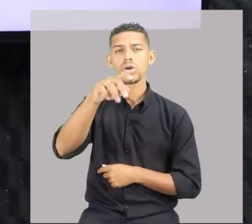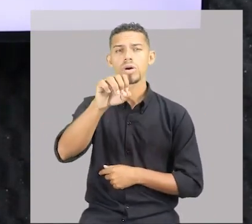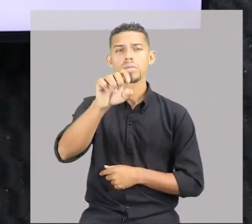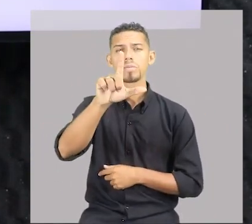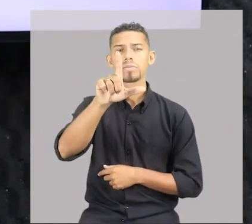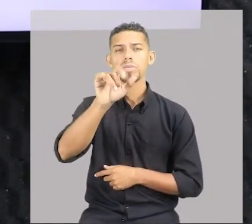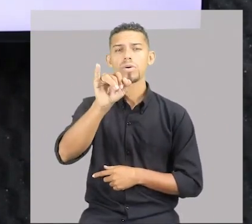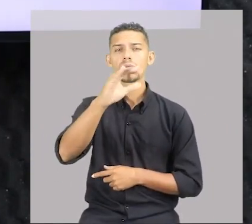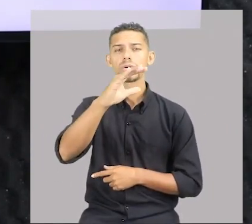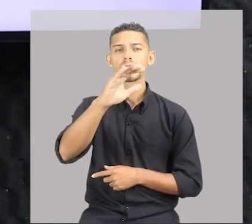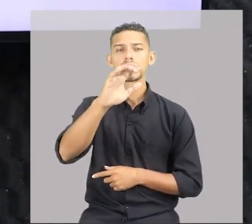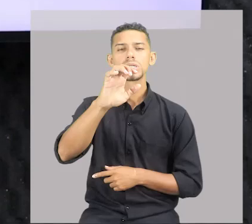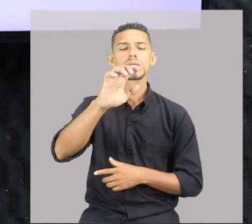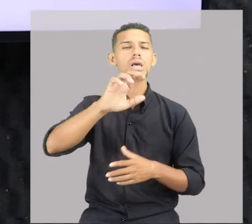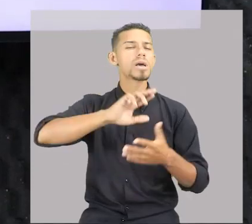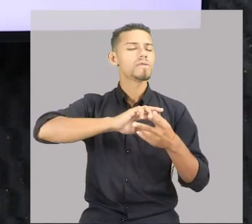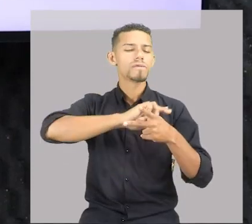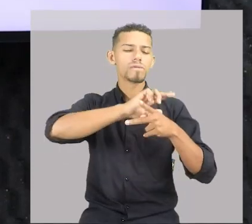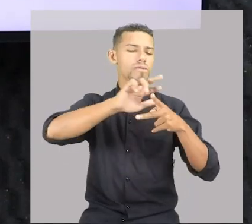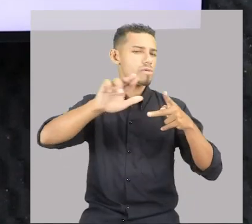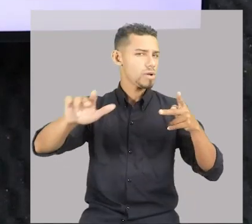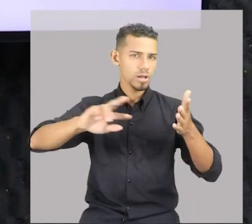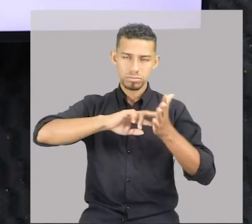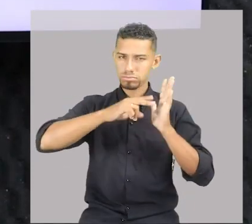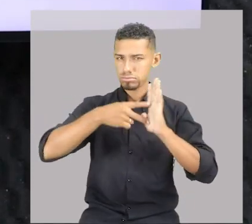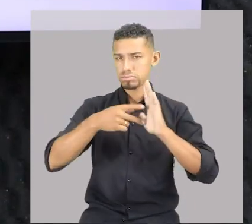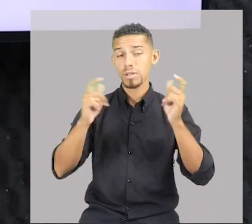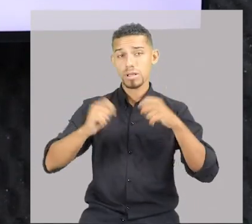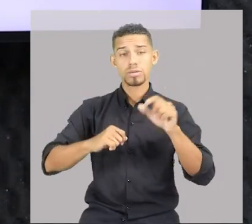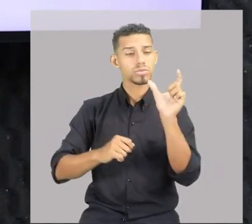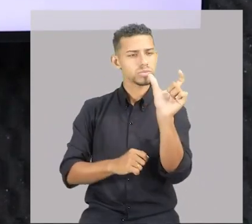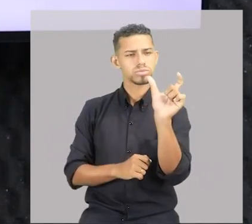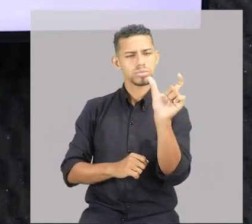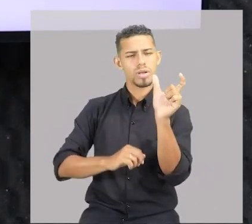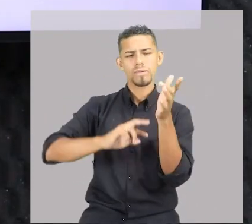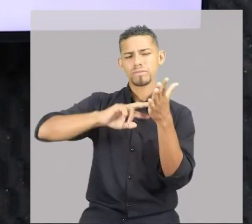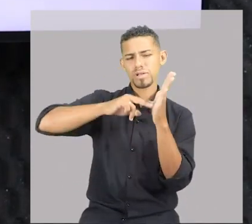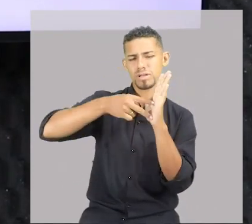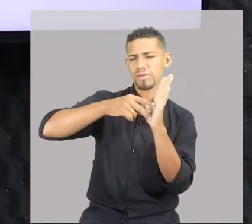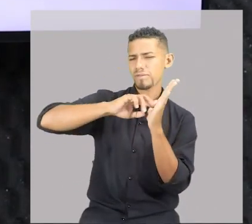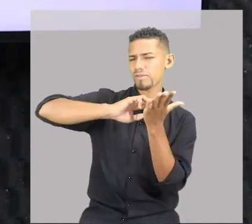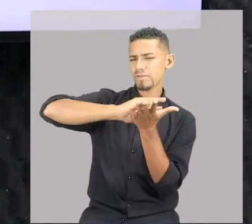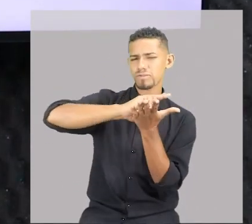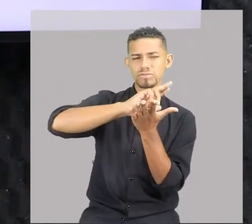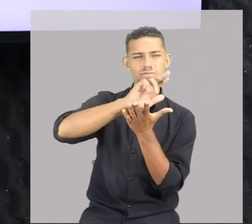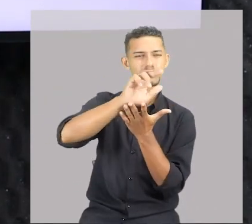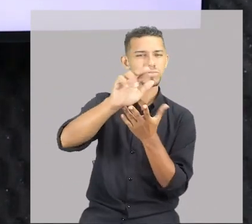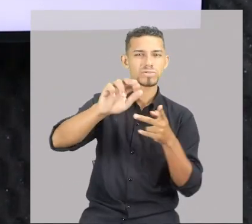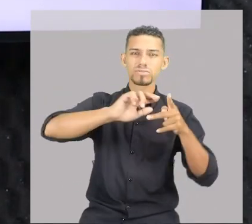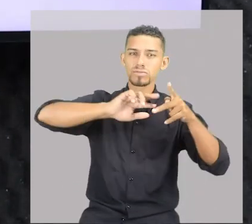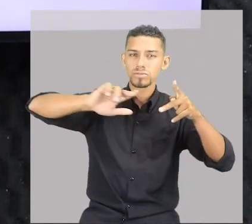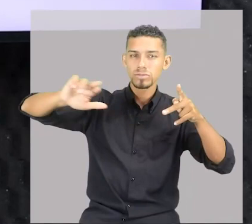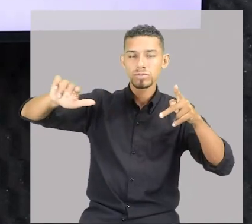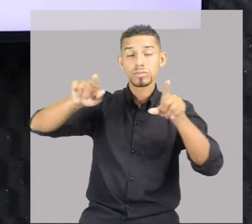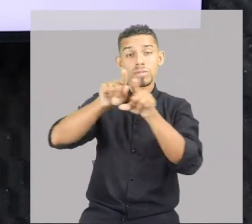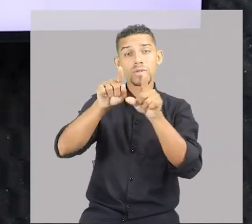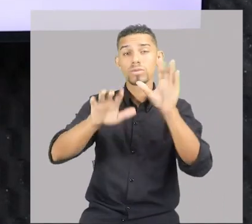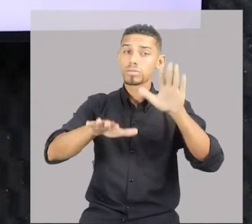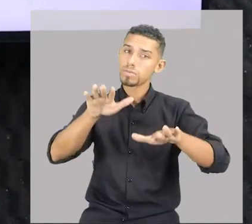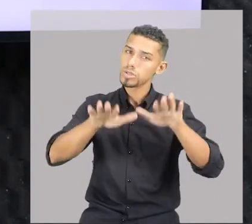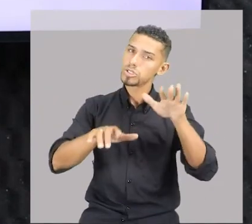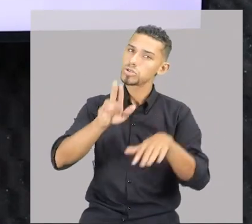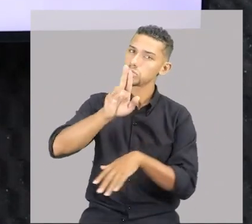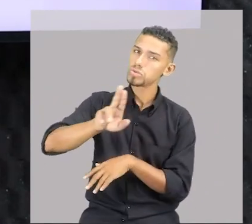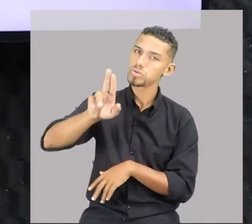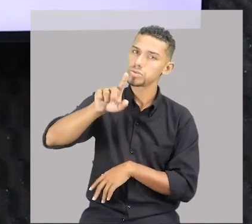ou polissemântica. O que significa isso? É uma palavra que tem muitos significados, dependendo de como você a